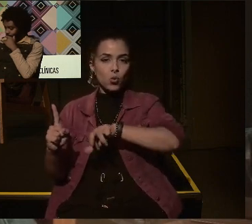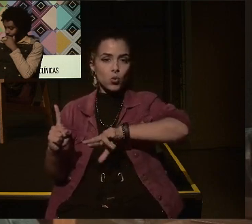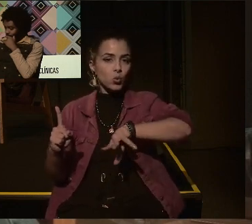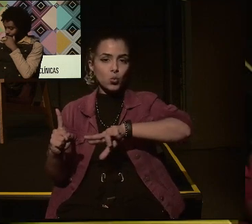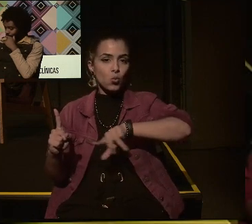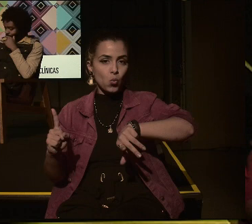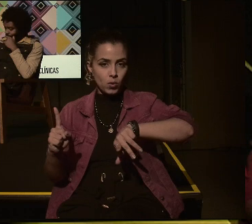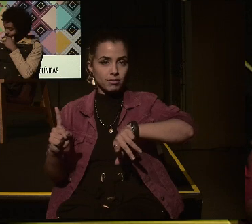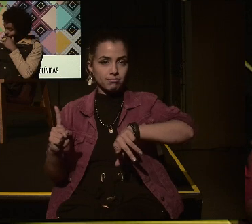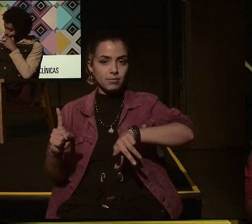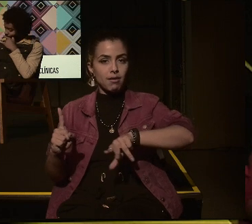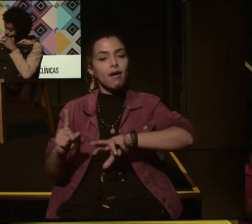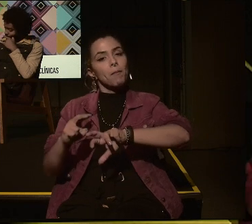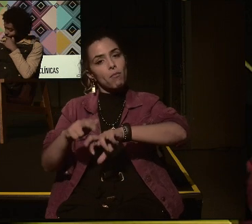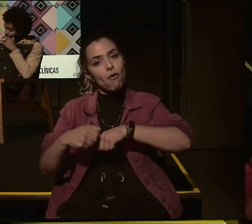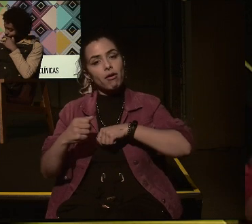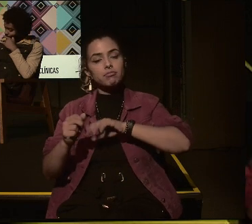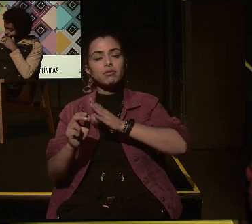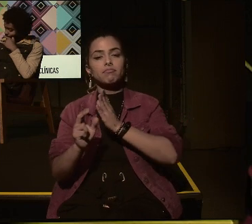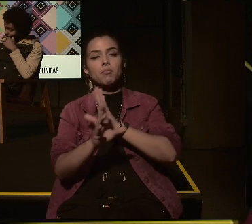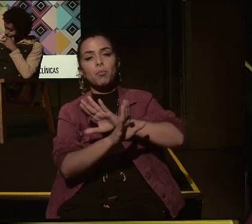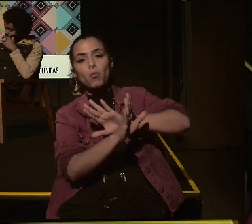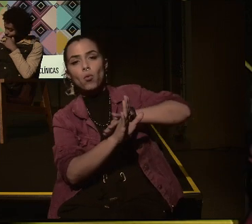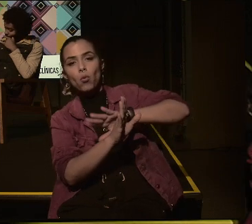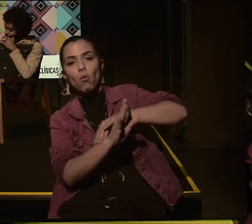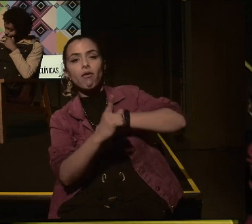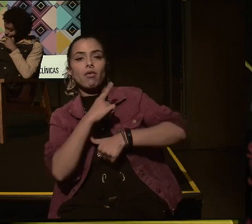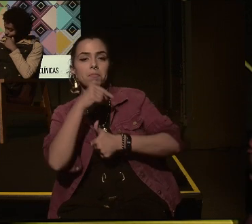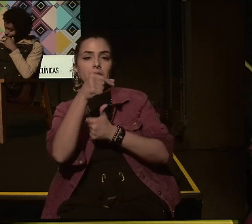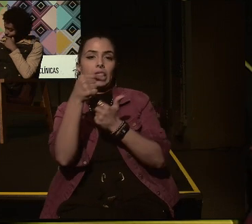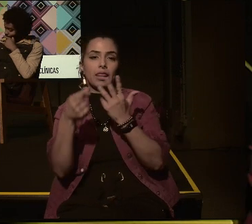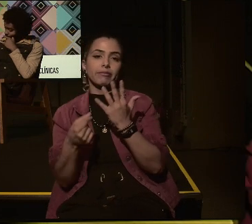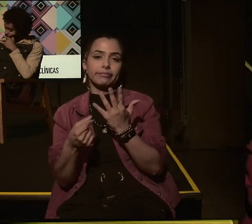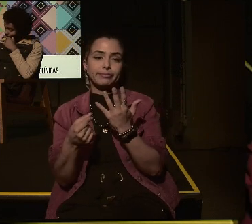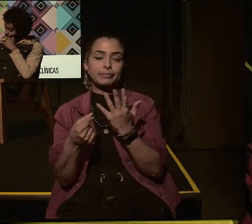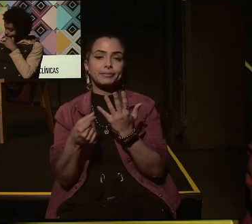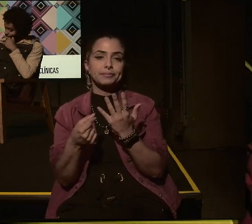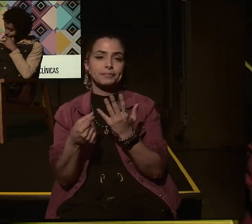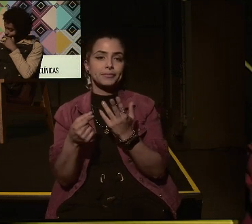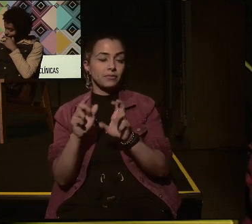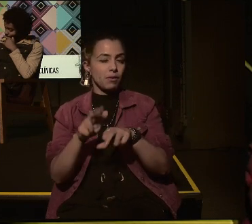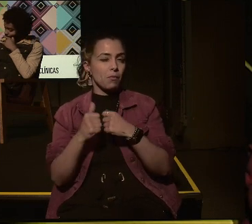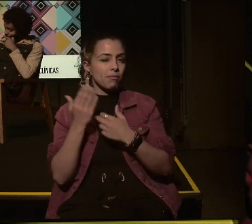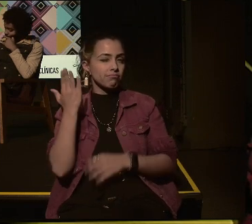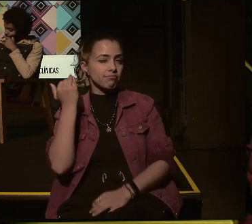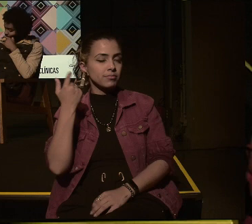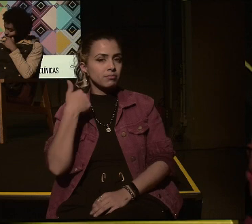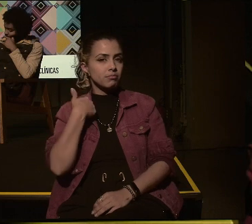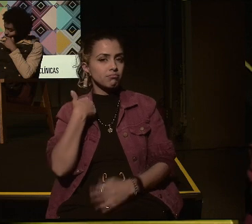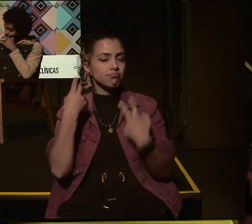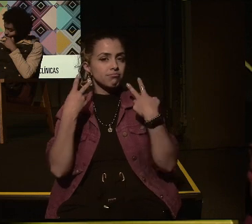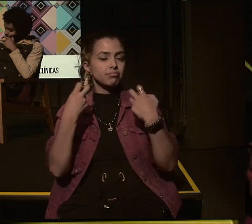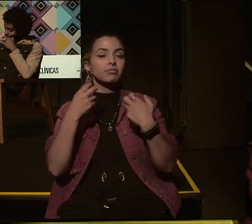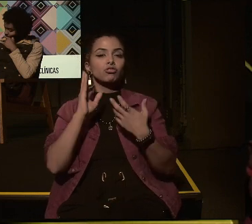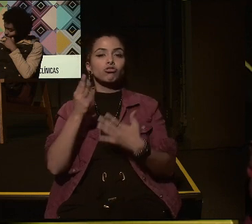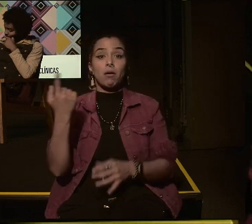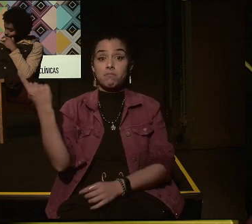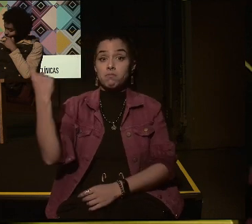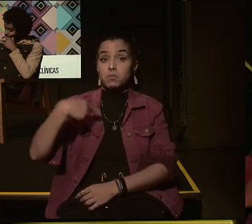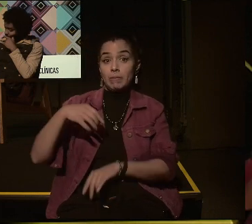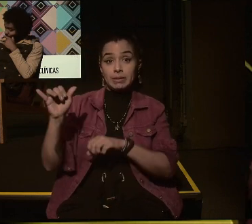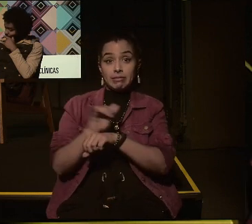Sendo assim, quando uma das estratégias que eu fui muito rapidamente exigido a